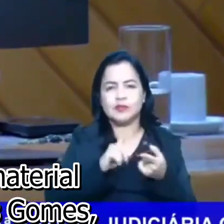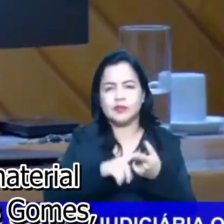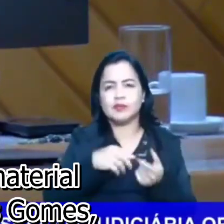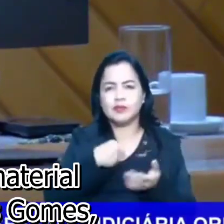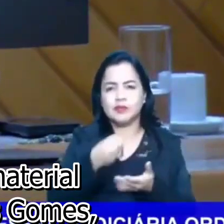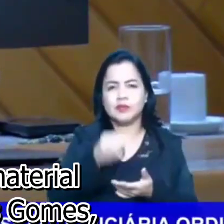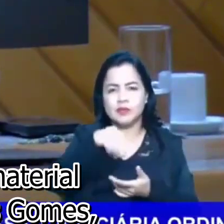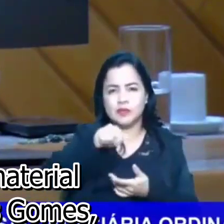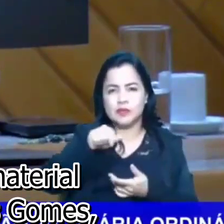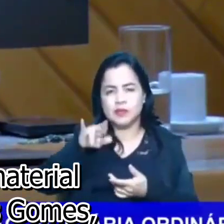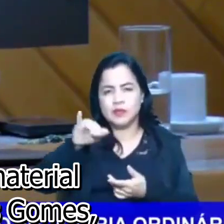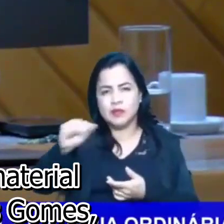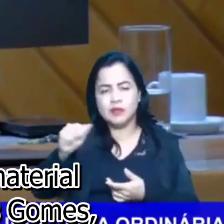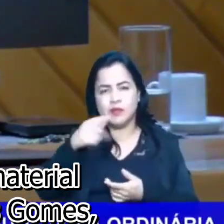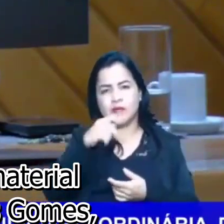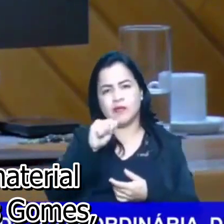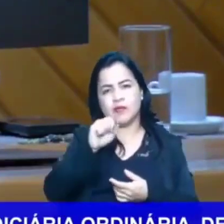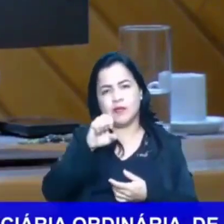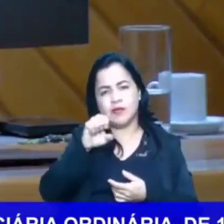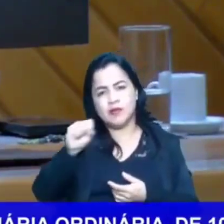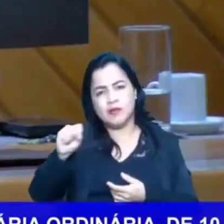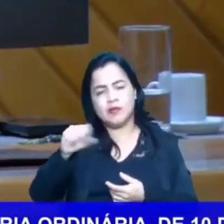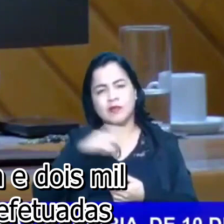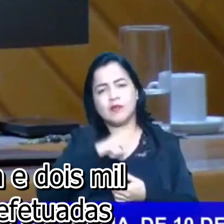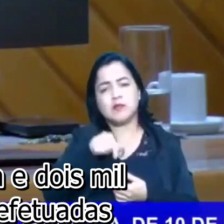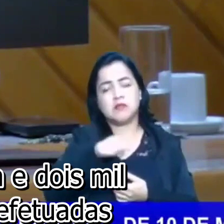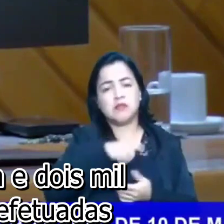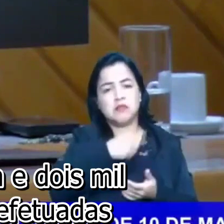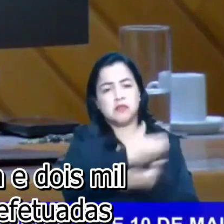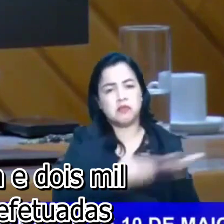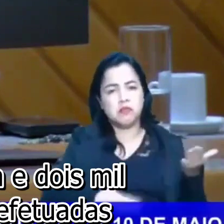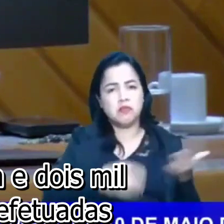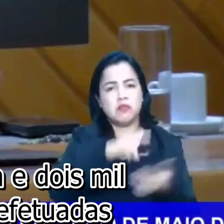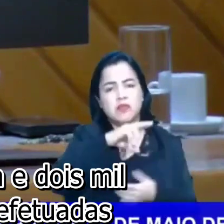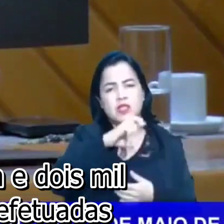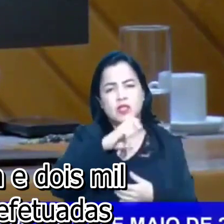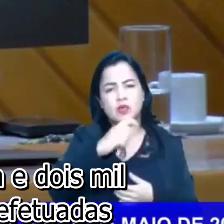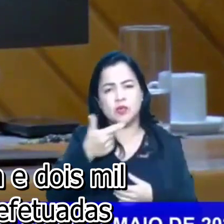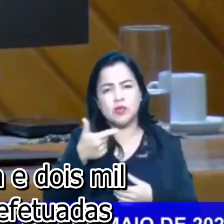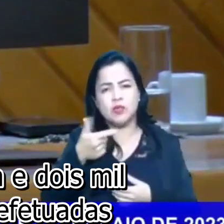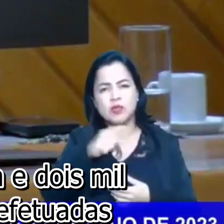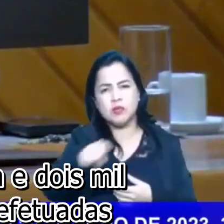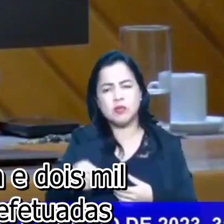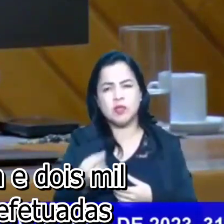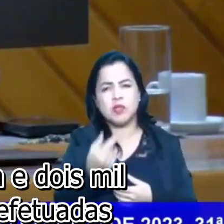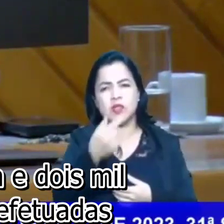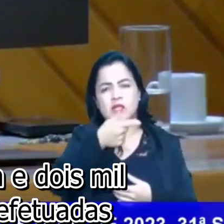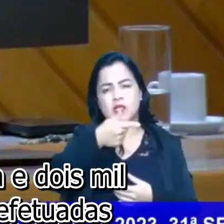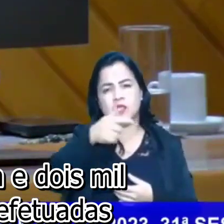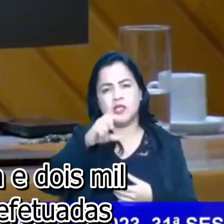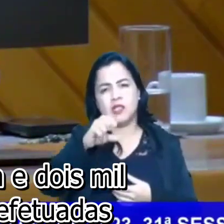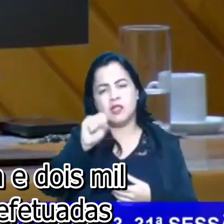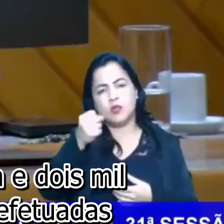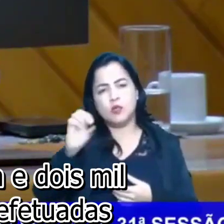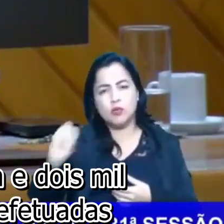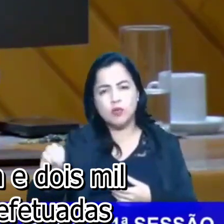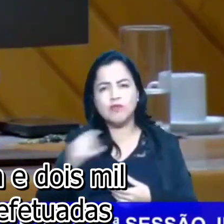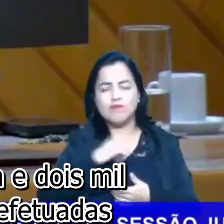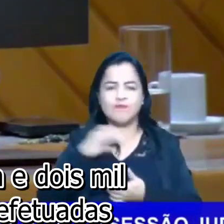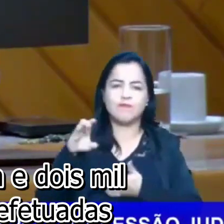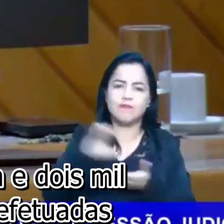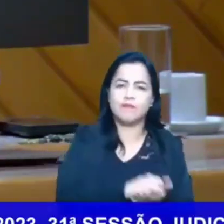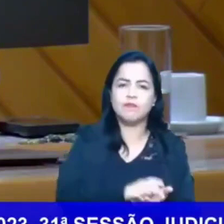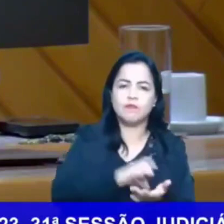fornecedor Maria Clara Paz Gomes, essa despesa ela foi registrada no valor de R$ 52.780 no relatório de despesas